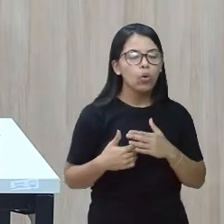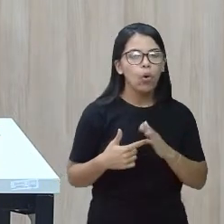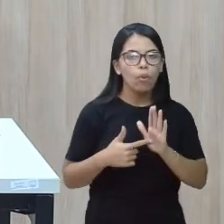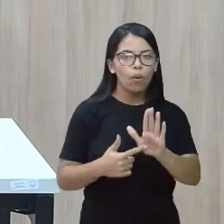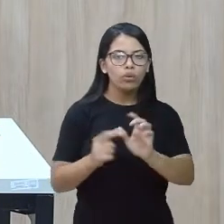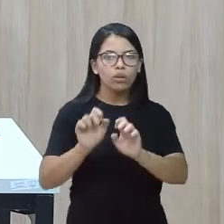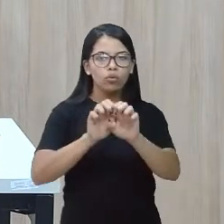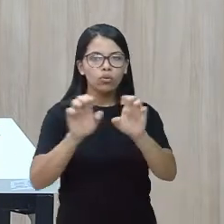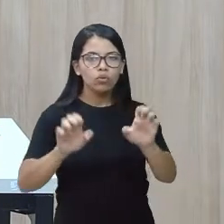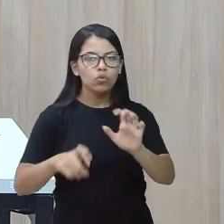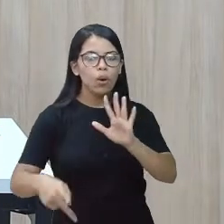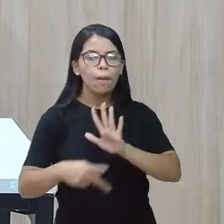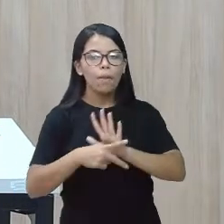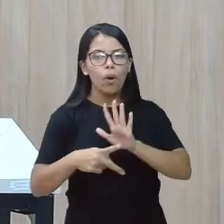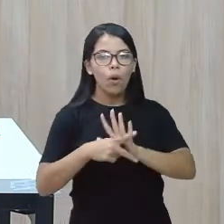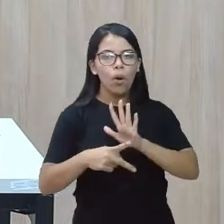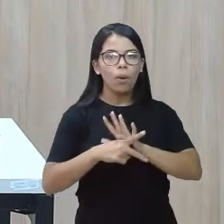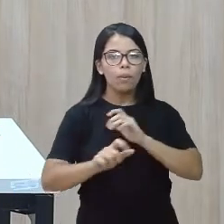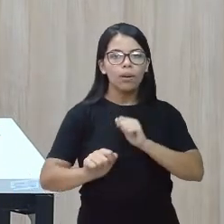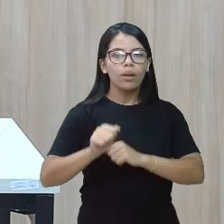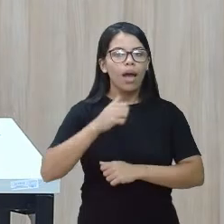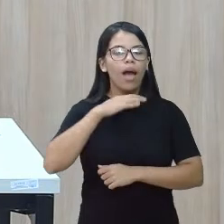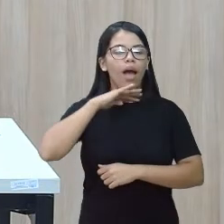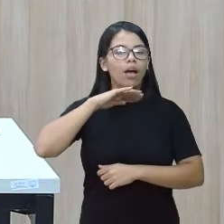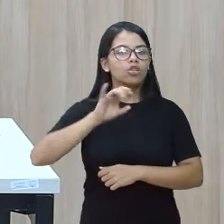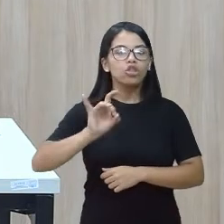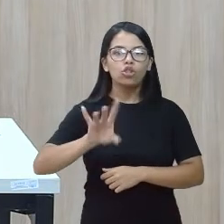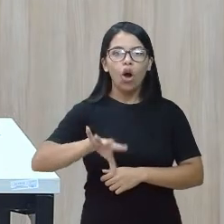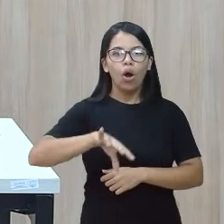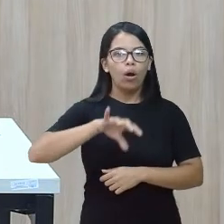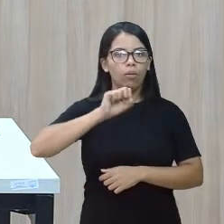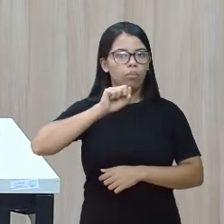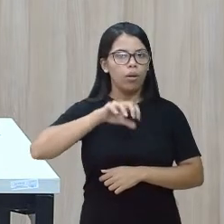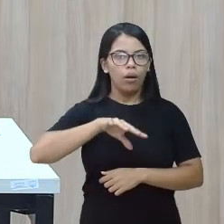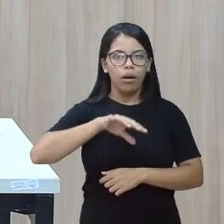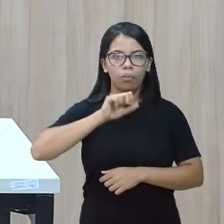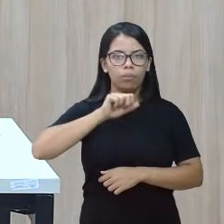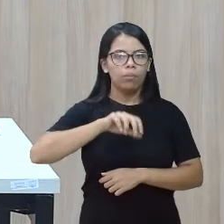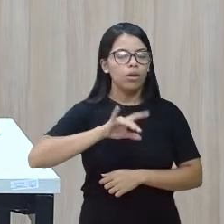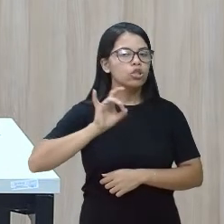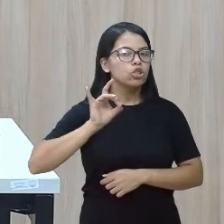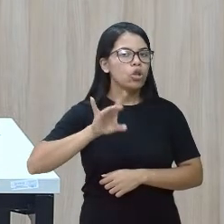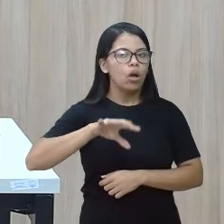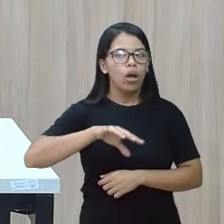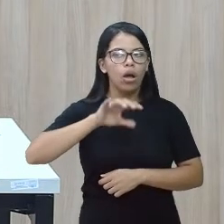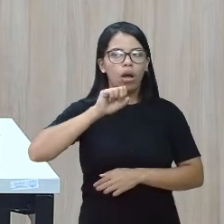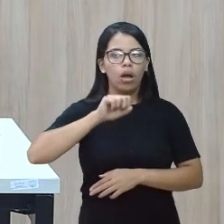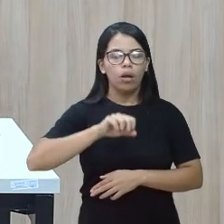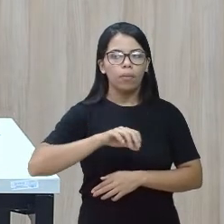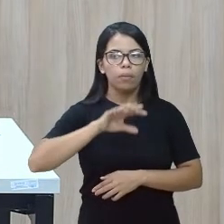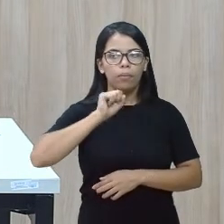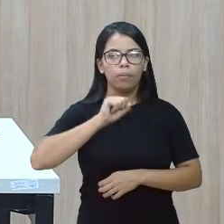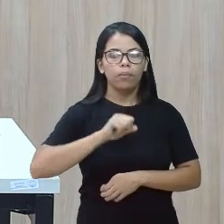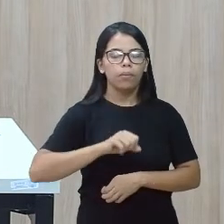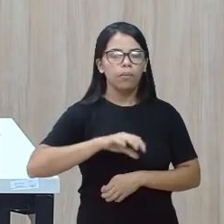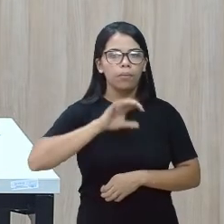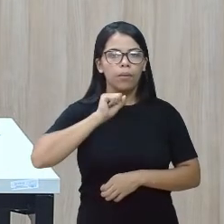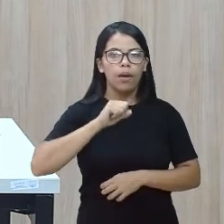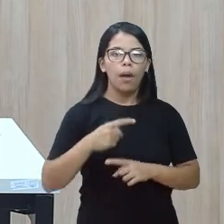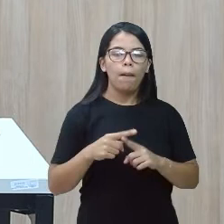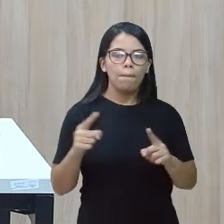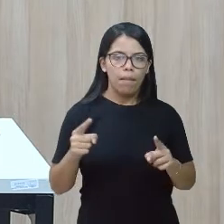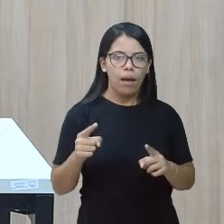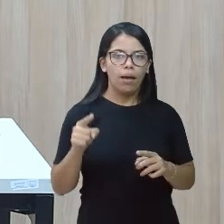estrutura exclusivamente respiratória. Só do sistema respiratório. Mas é